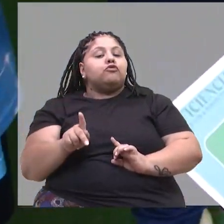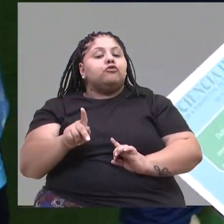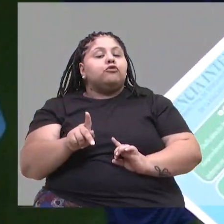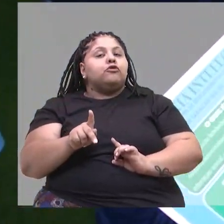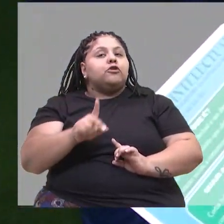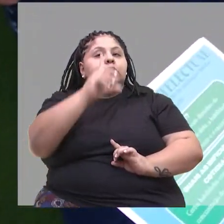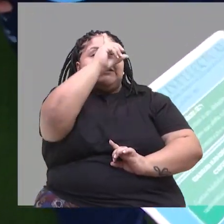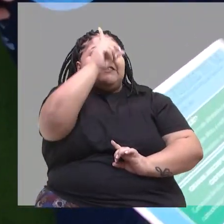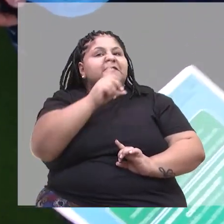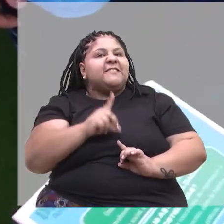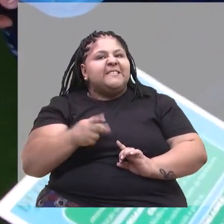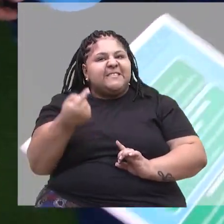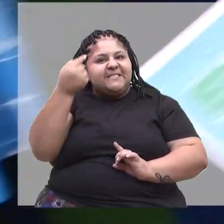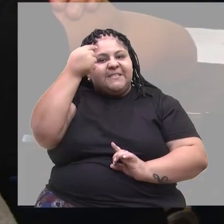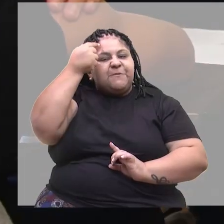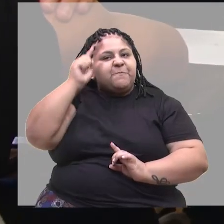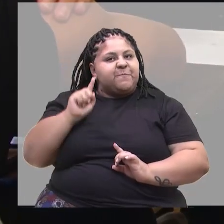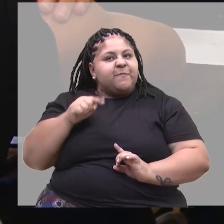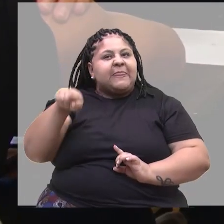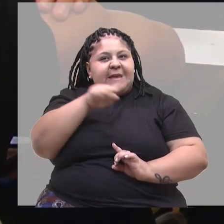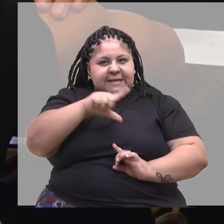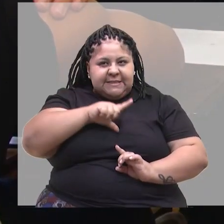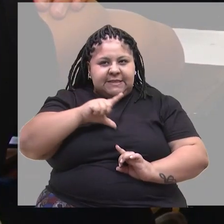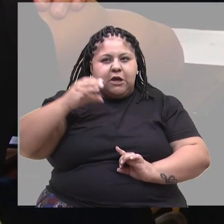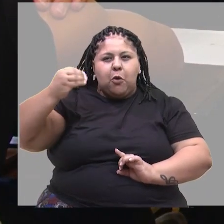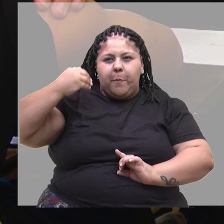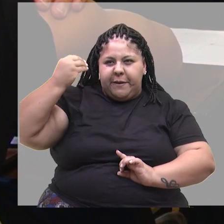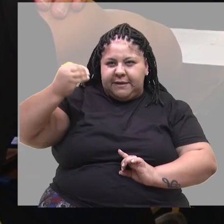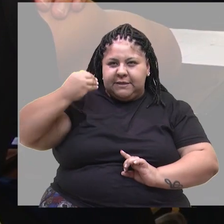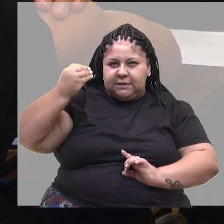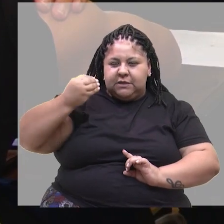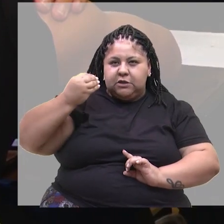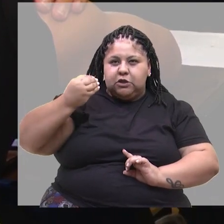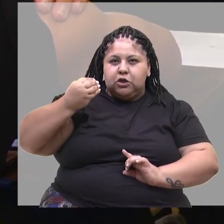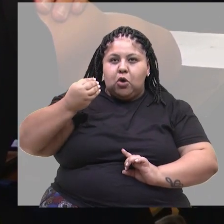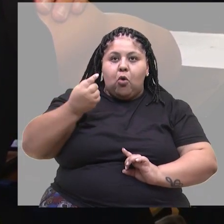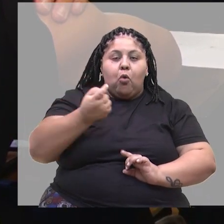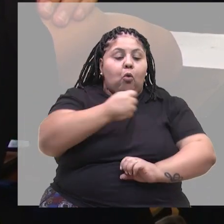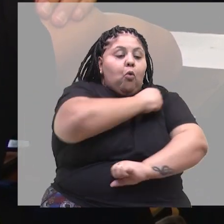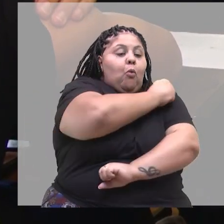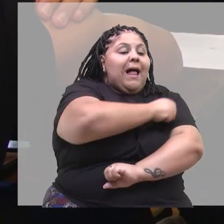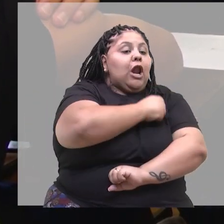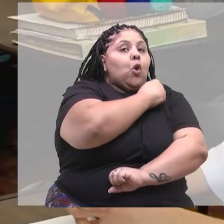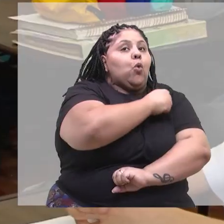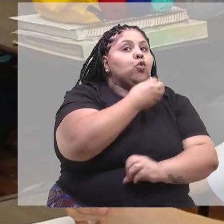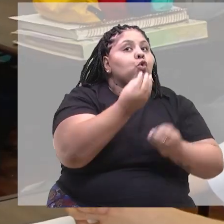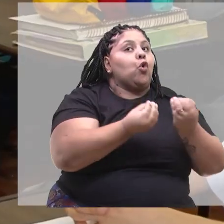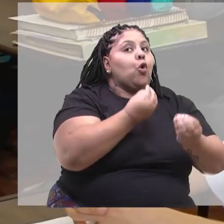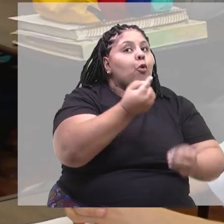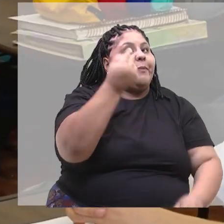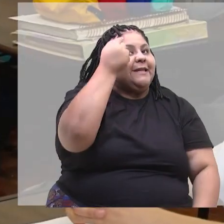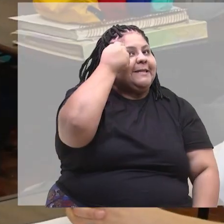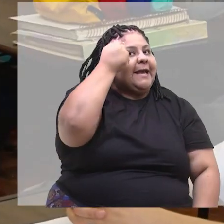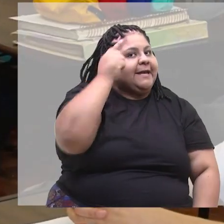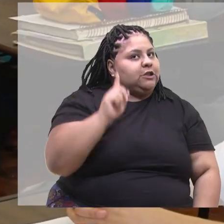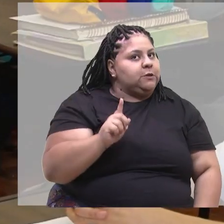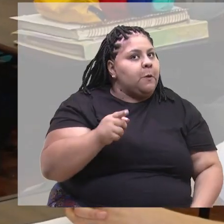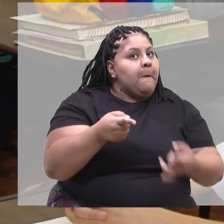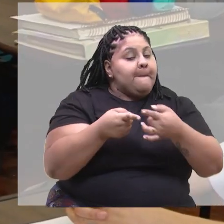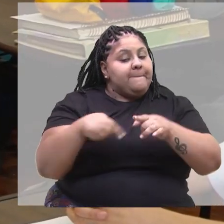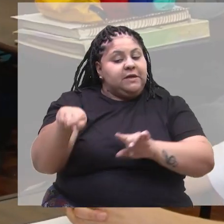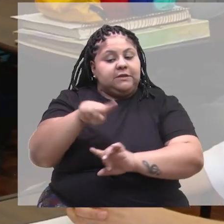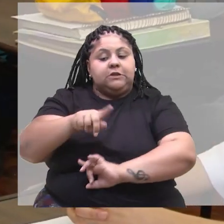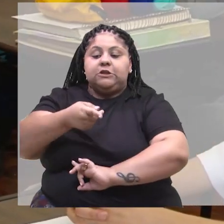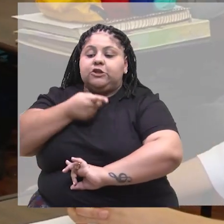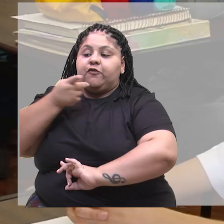em cima da deficiência intelectual. Pois a gente tem uma experiência de como é o olhar do aluno, a gente como colega, mas